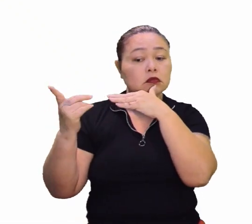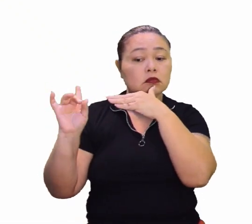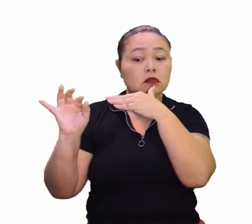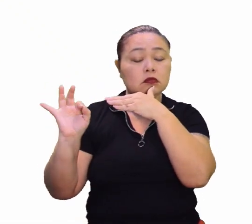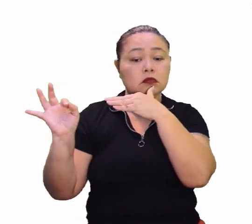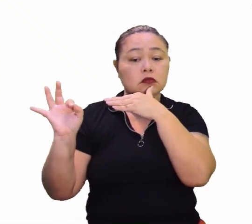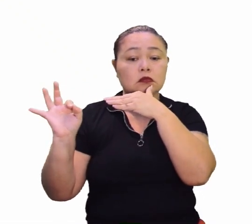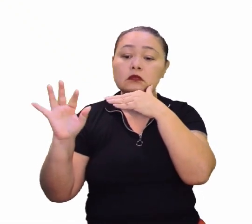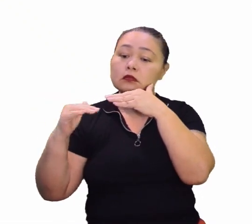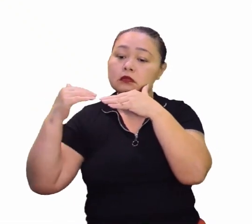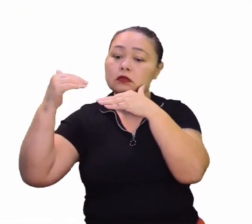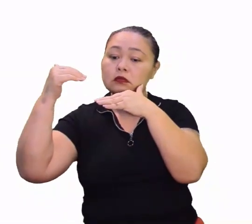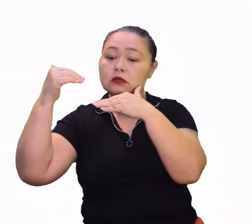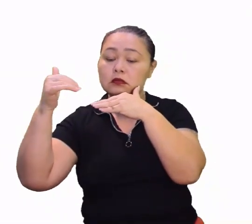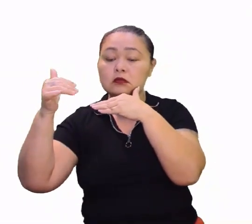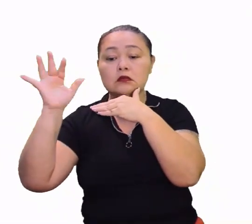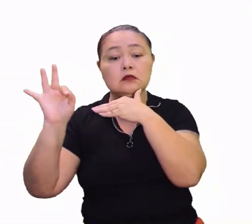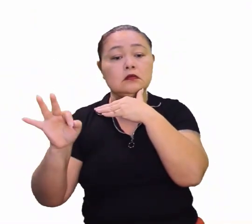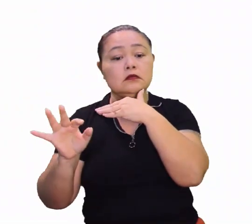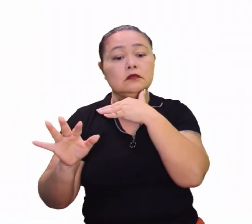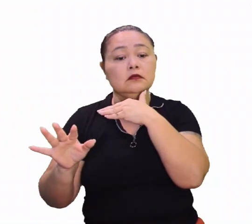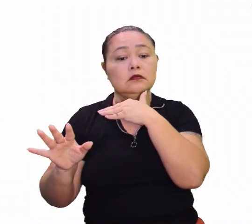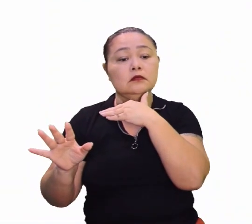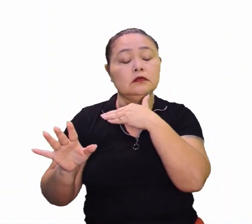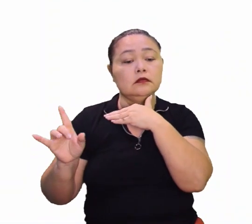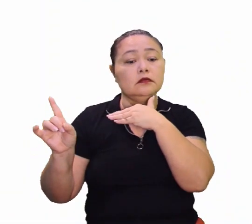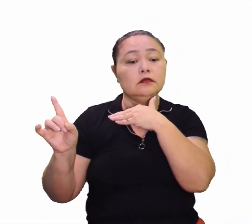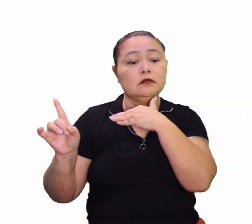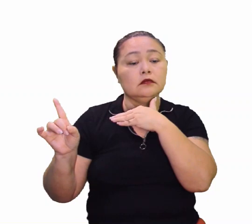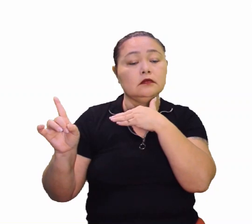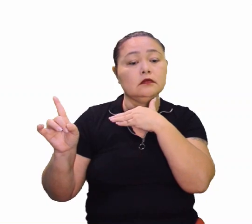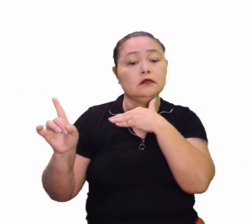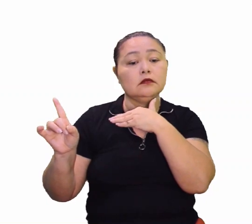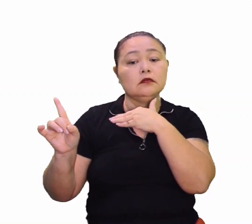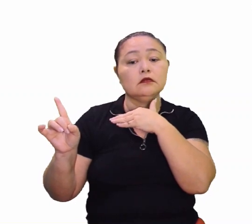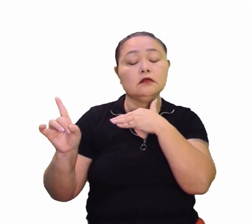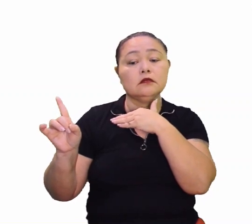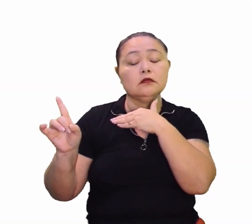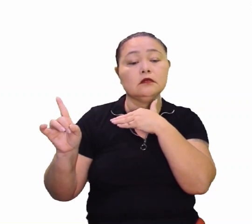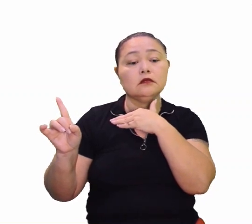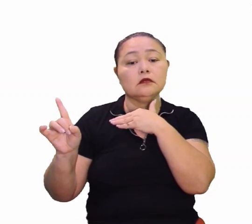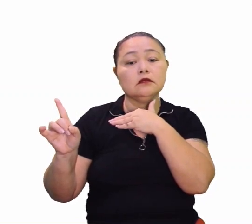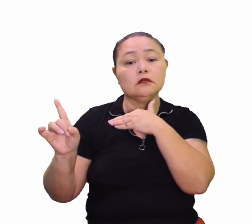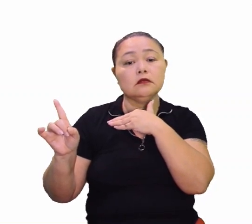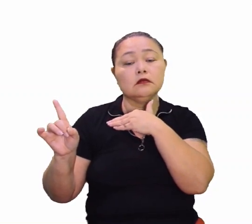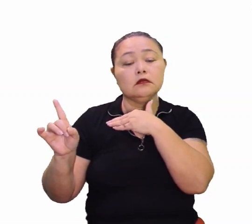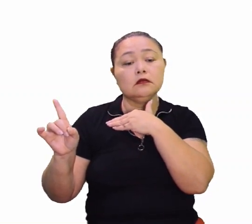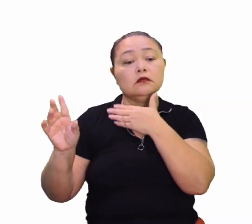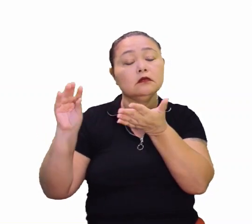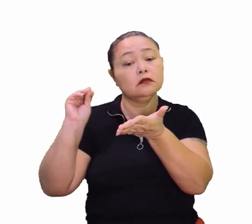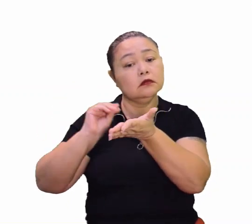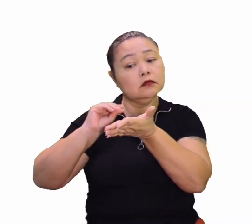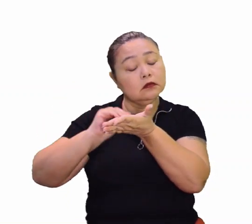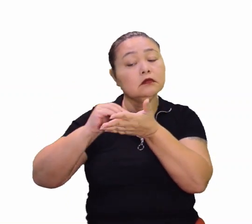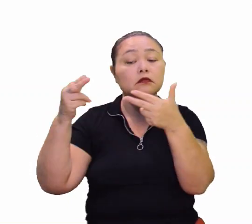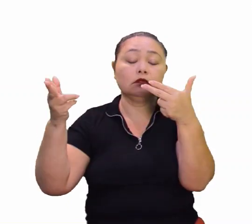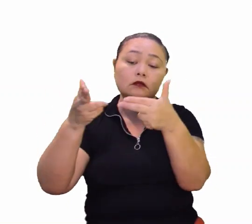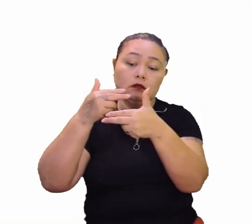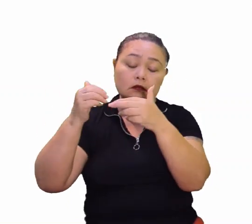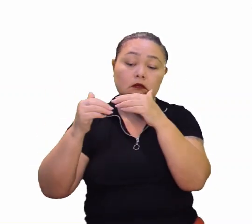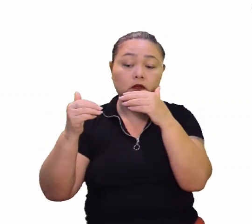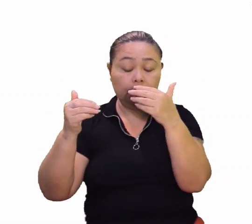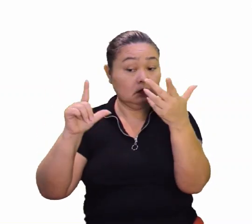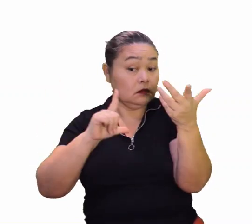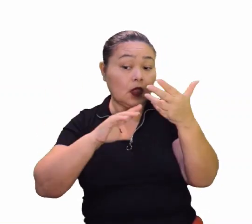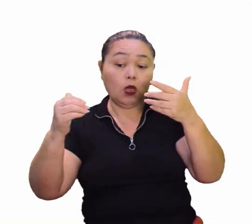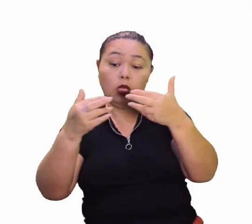havendo essa ascendência, não é isso? Exatamente. Voltei para... Então, olha só, quando tem essa ausência desse vento